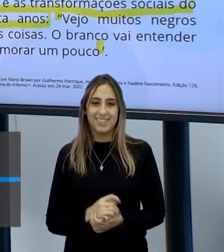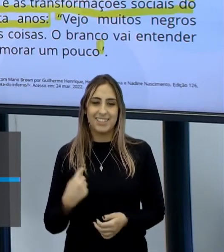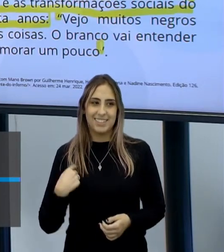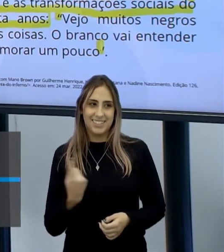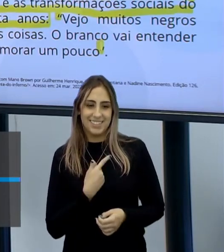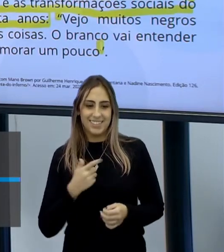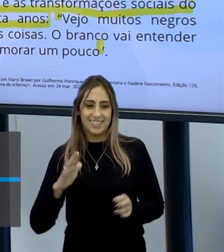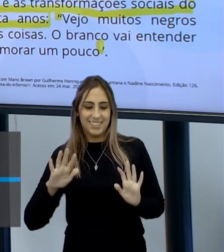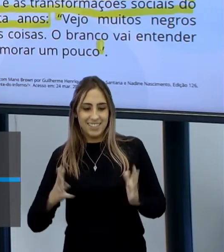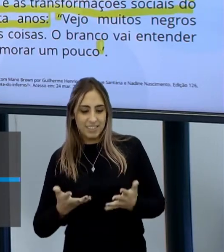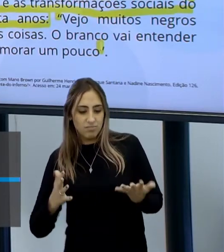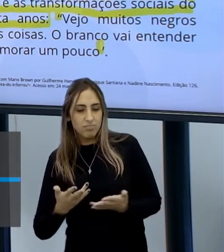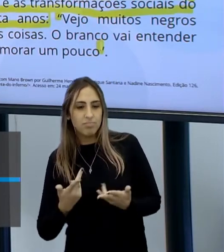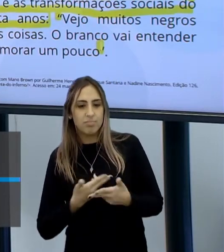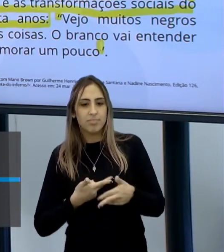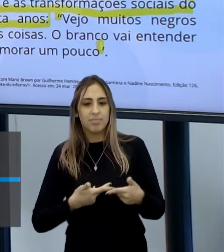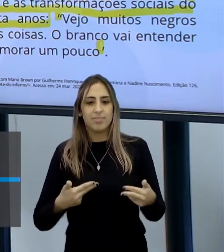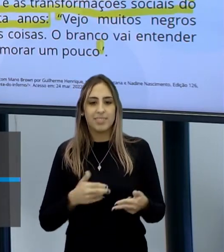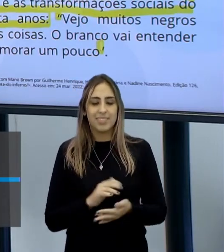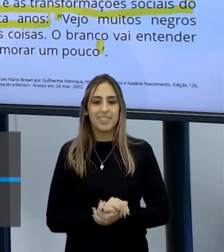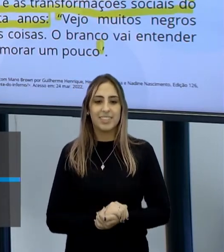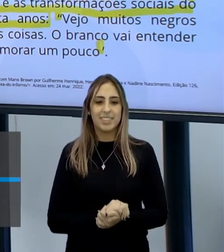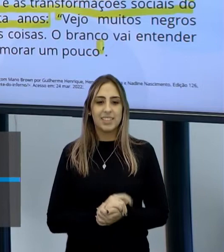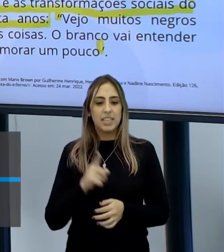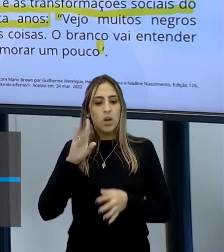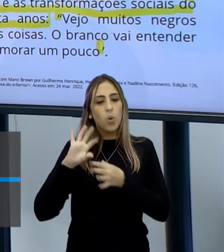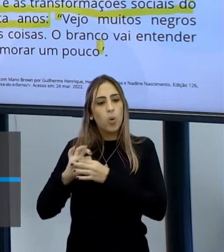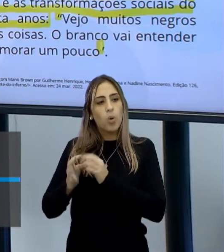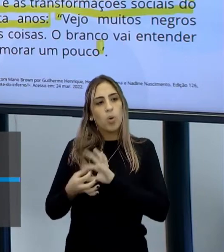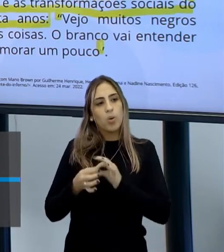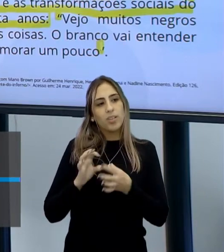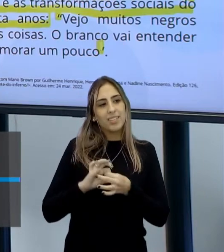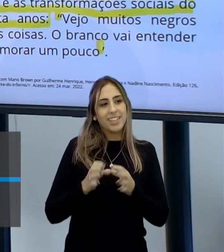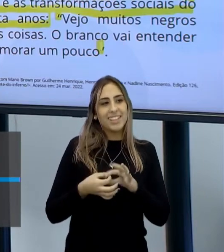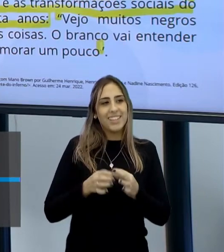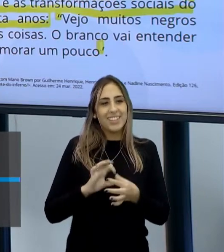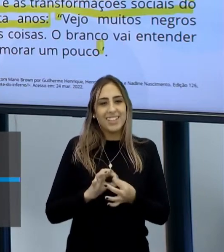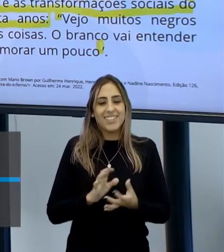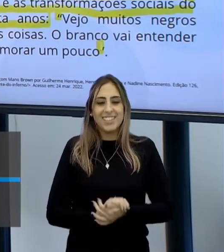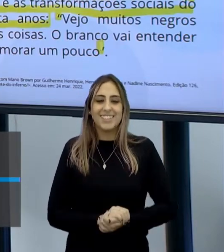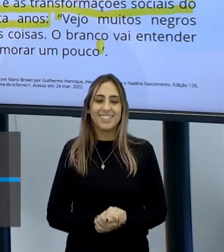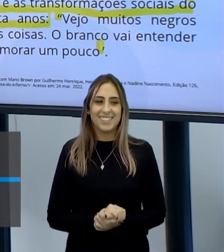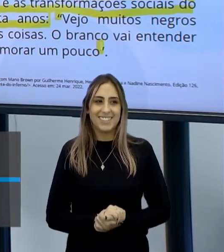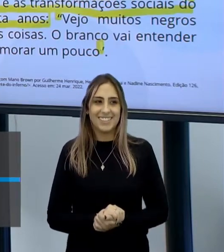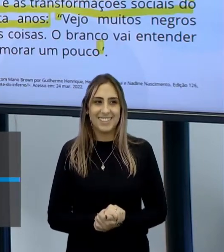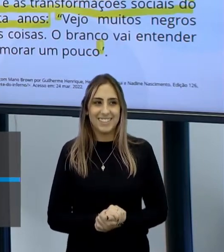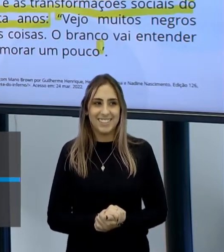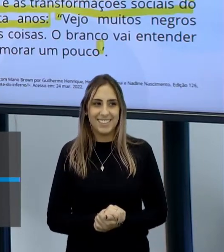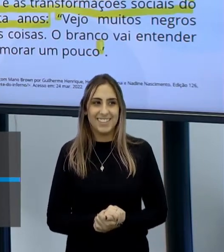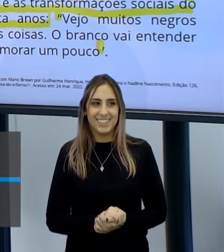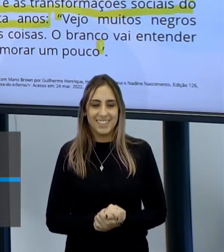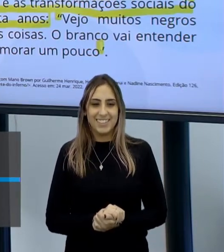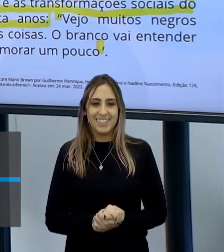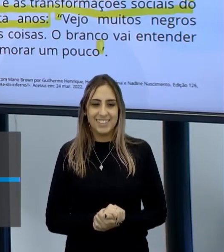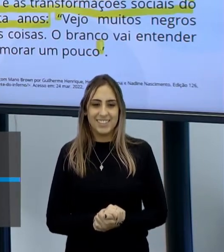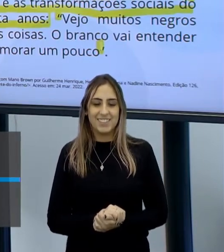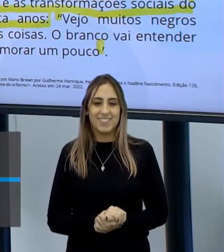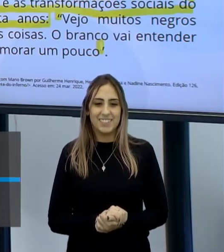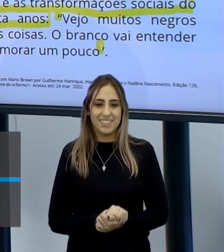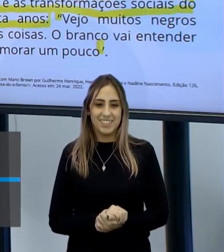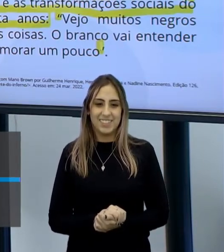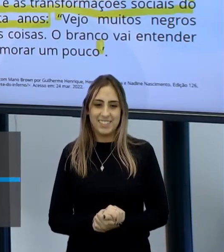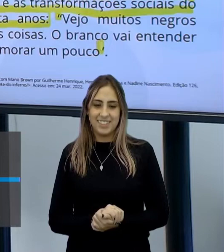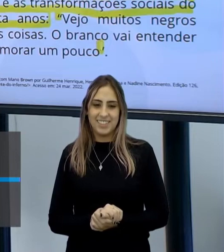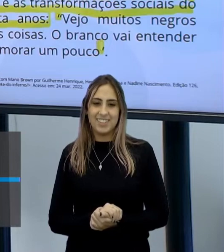fazendo aí, vai observando o contexto, o tempo que vai modificando, as pessoas, a mensagem que vai